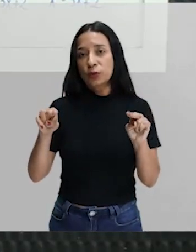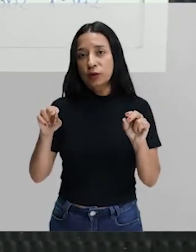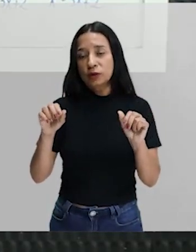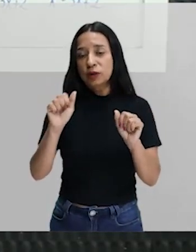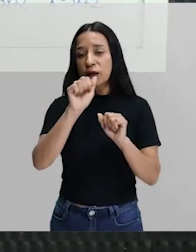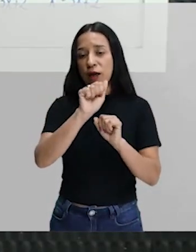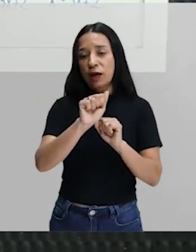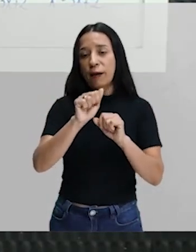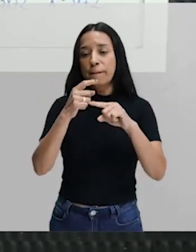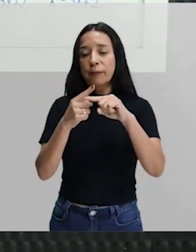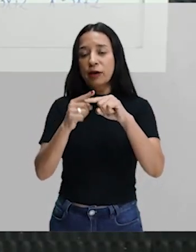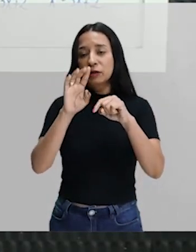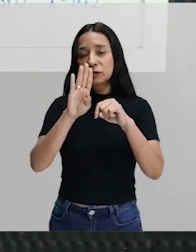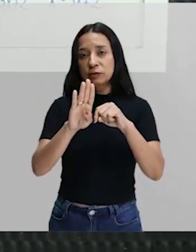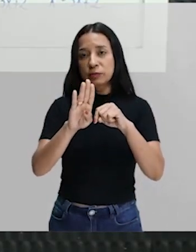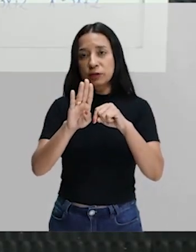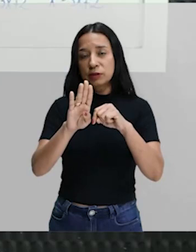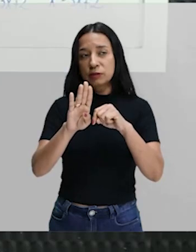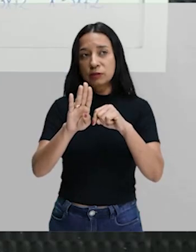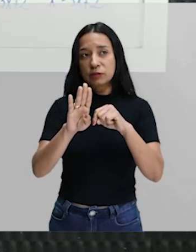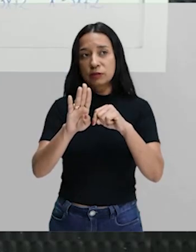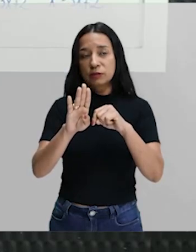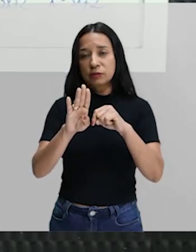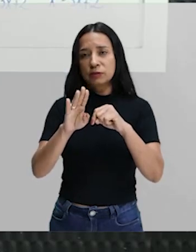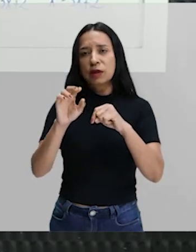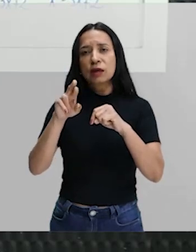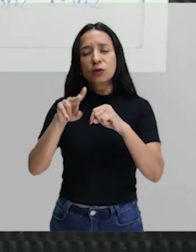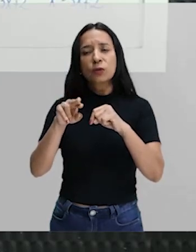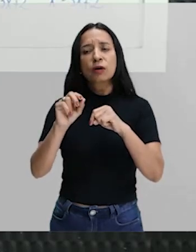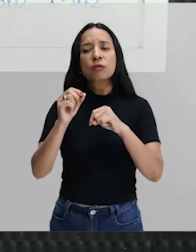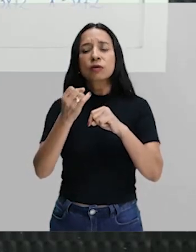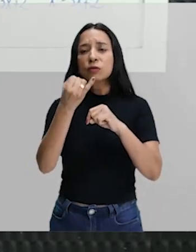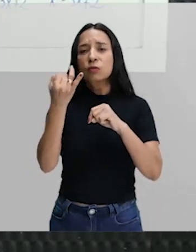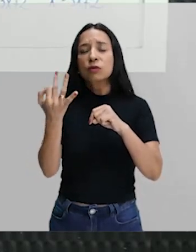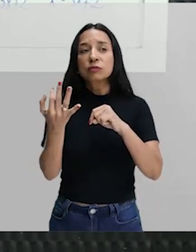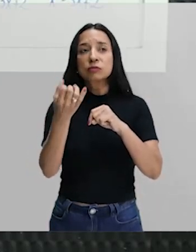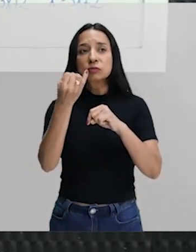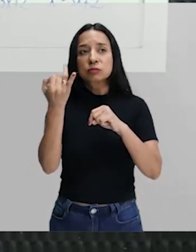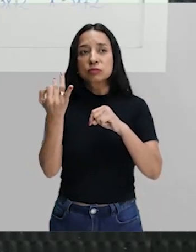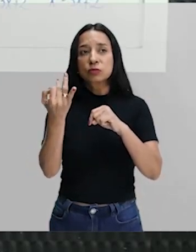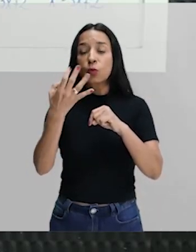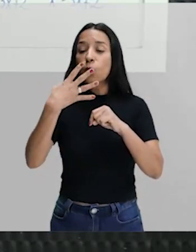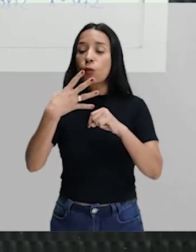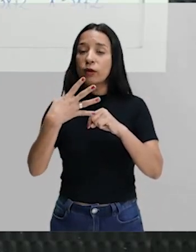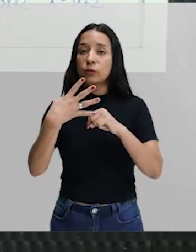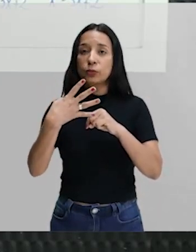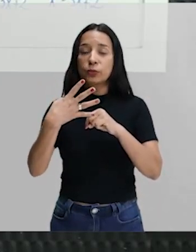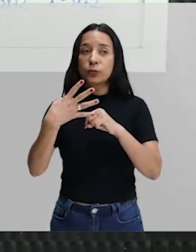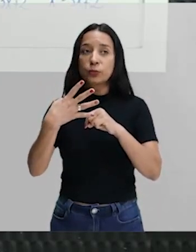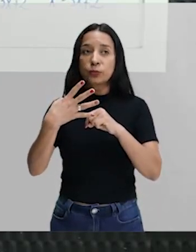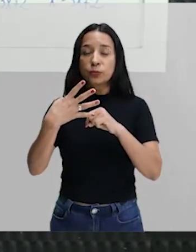B, ele vai valer quanto? Ele vai valer 4.